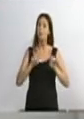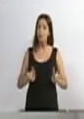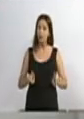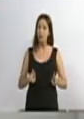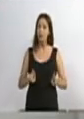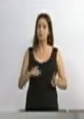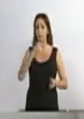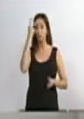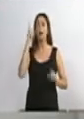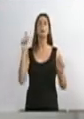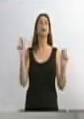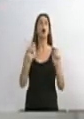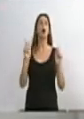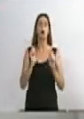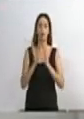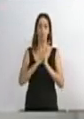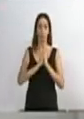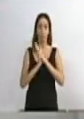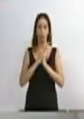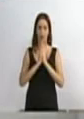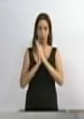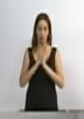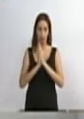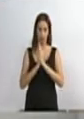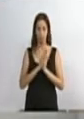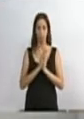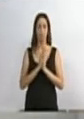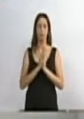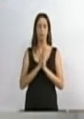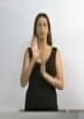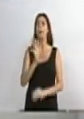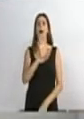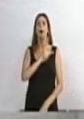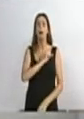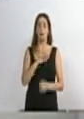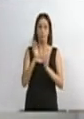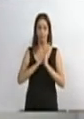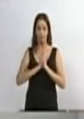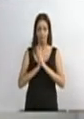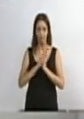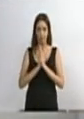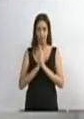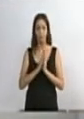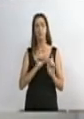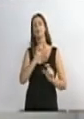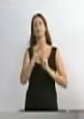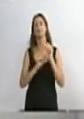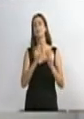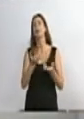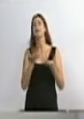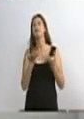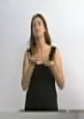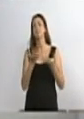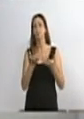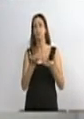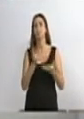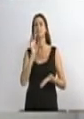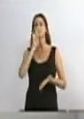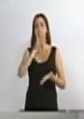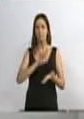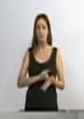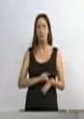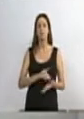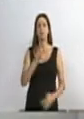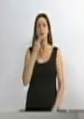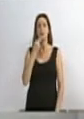os adoradores de bonecos, aqueles que amam bonecos, querem negar e retirar o direito